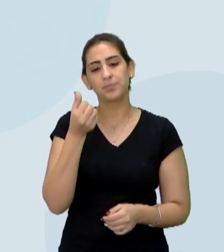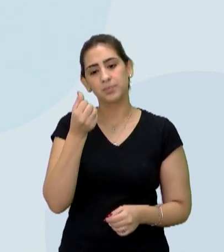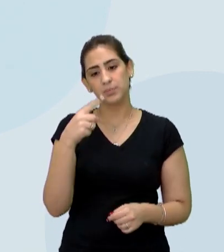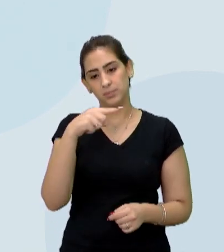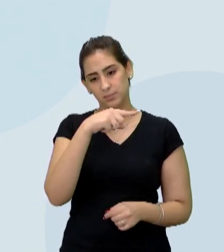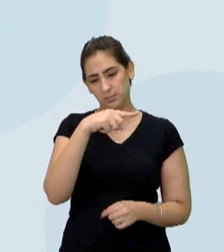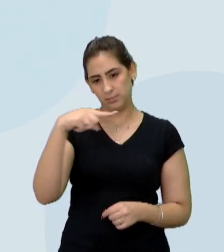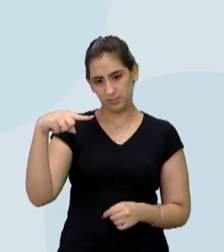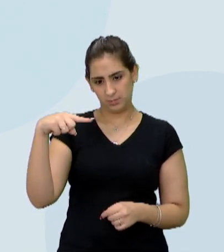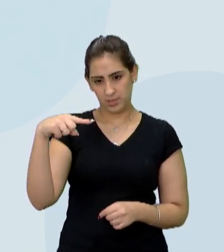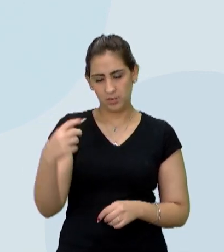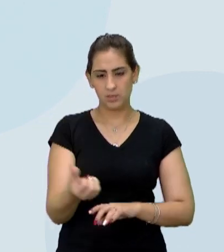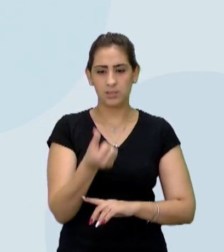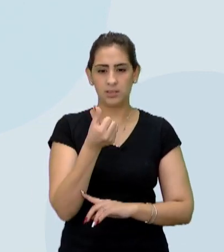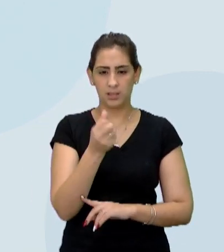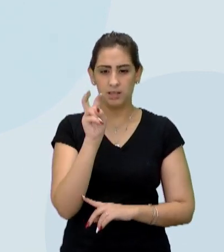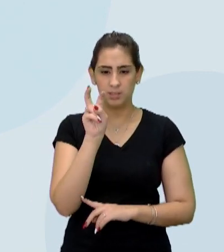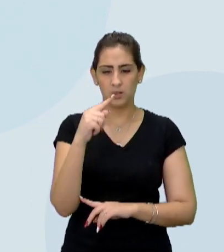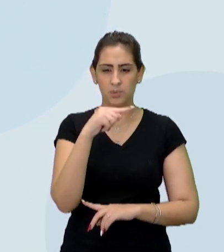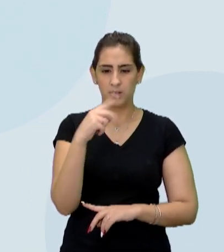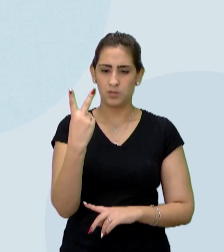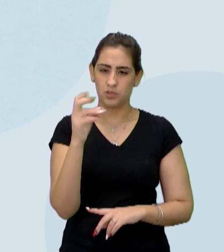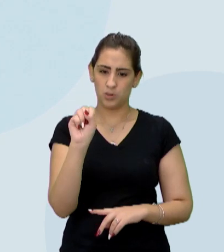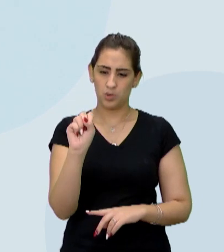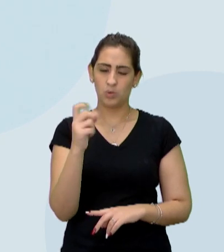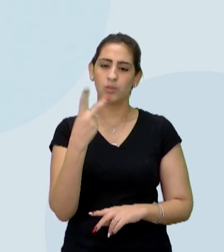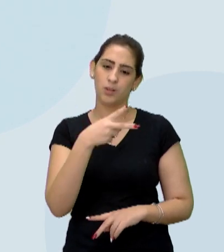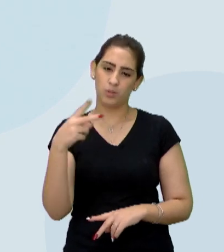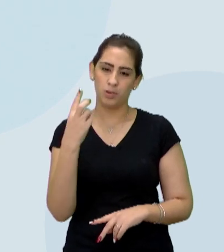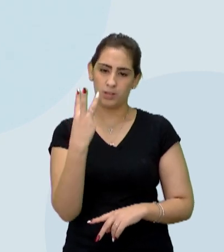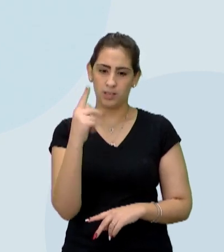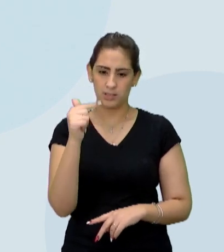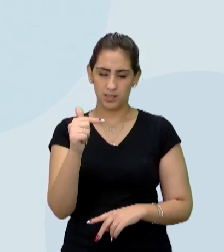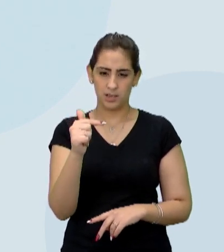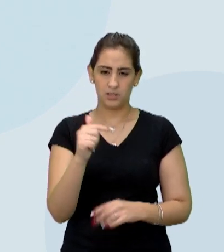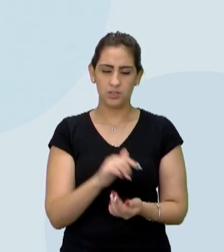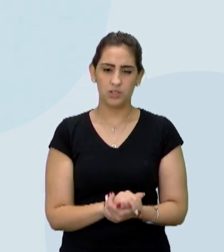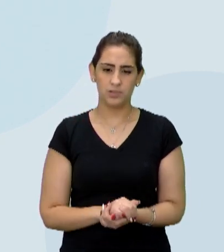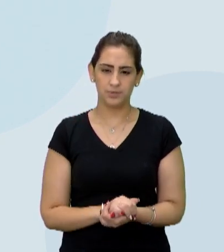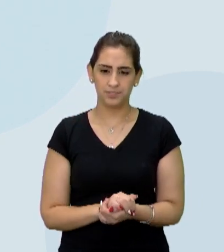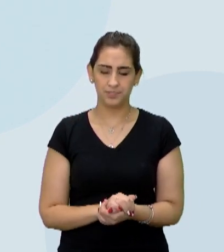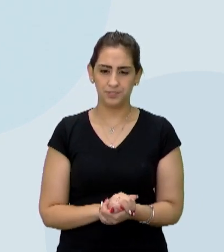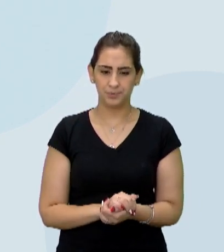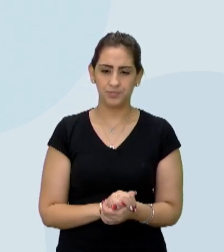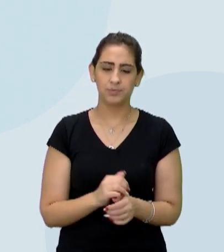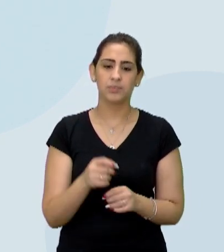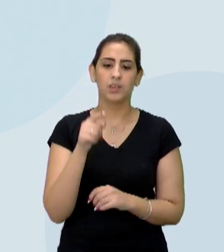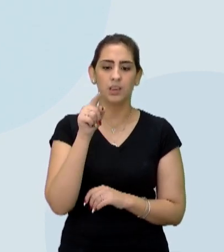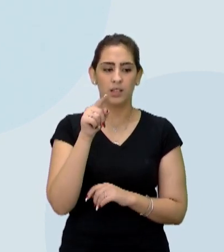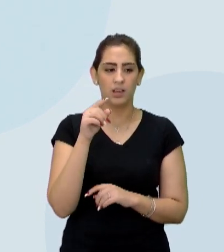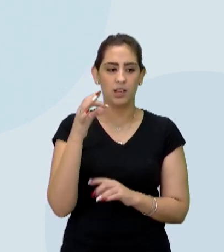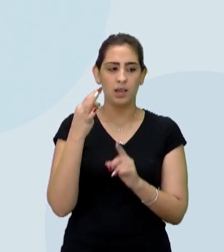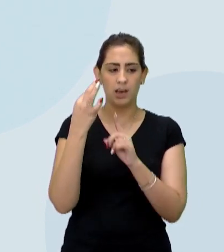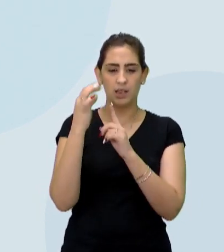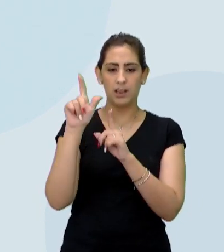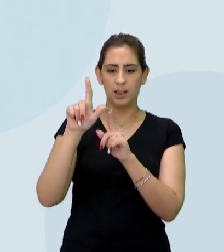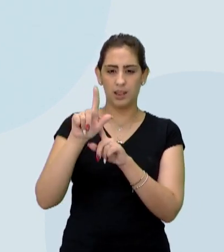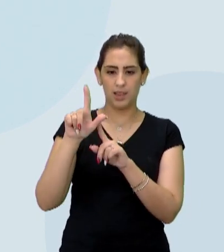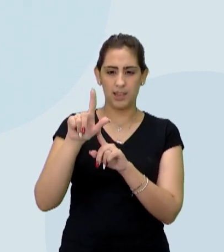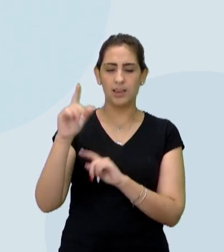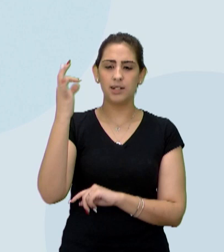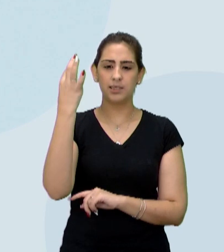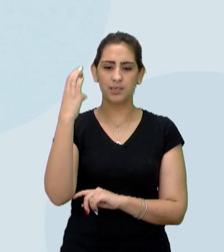subtraçãozinha, né, 65 menos 28 é igual a 37, alternativa